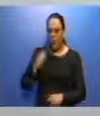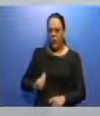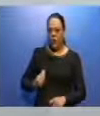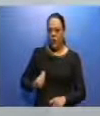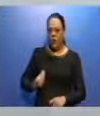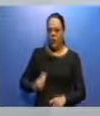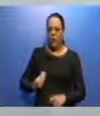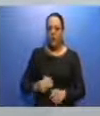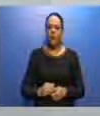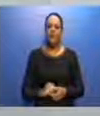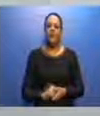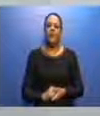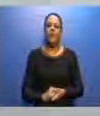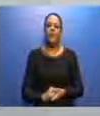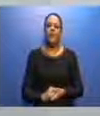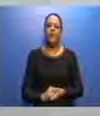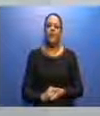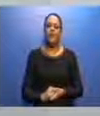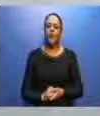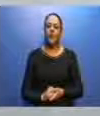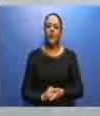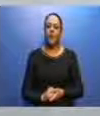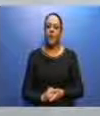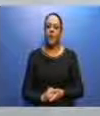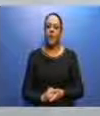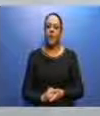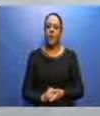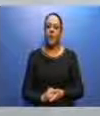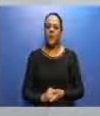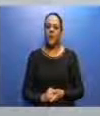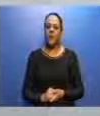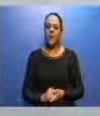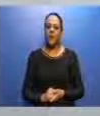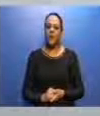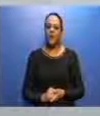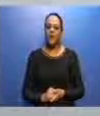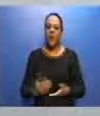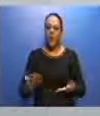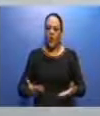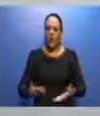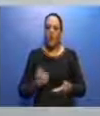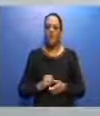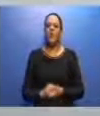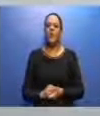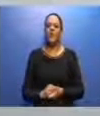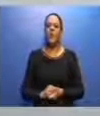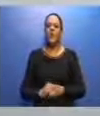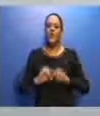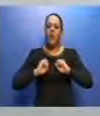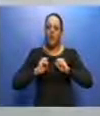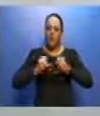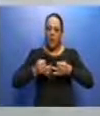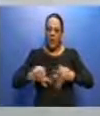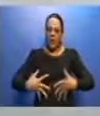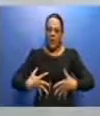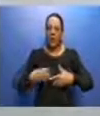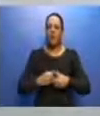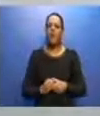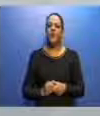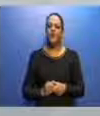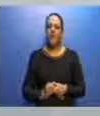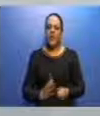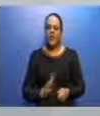não no campo e é vamos conversar agora sobre brevemente aí sobre as cidades